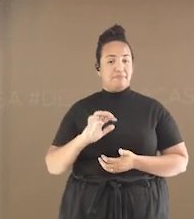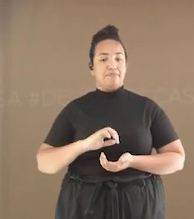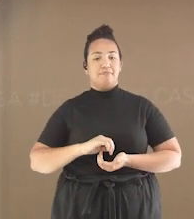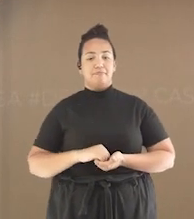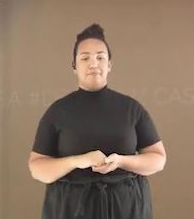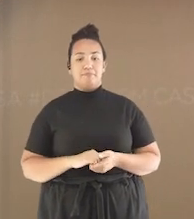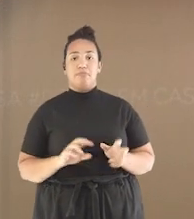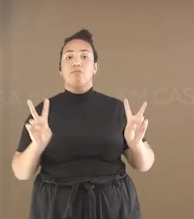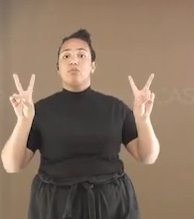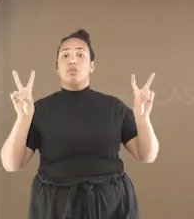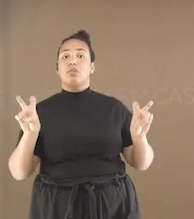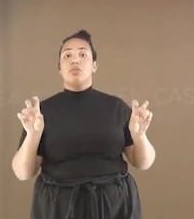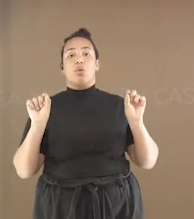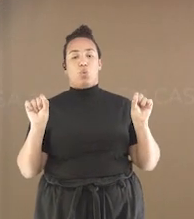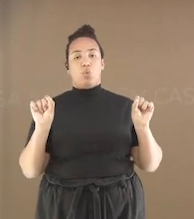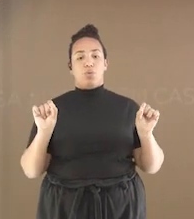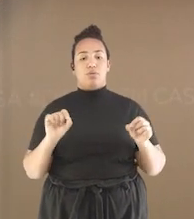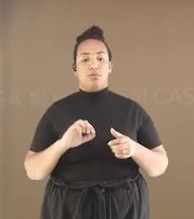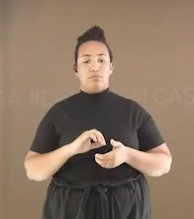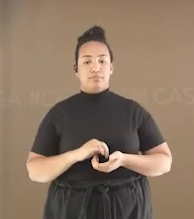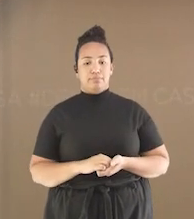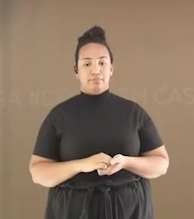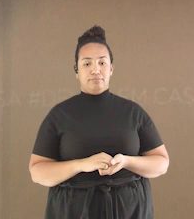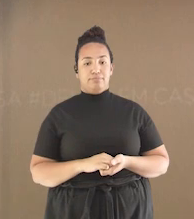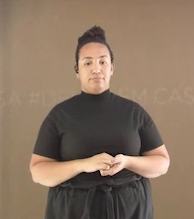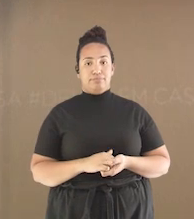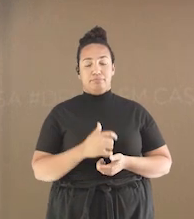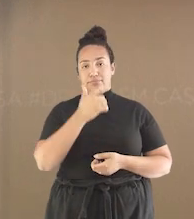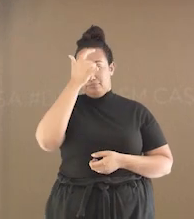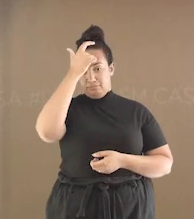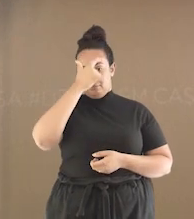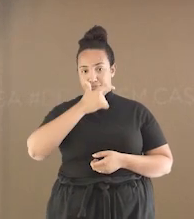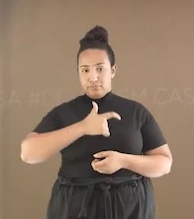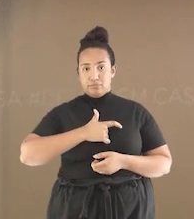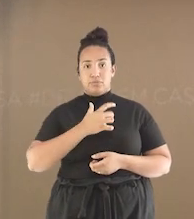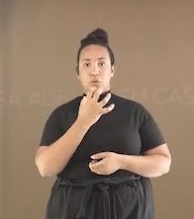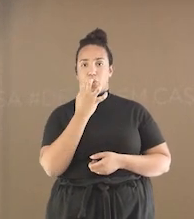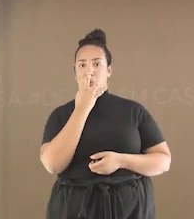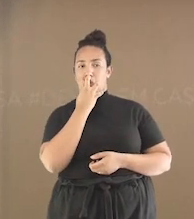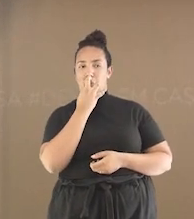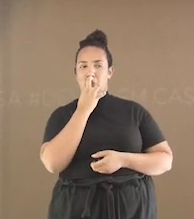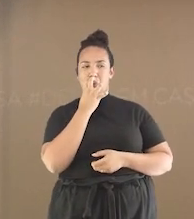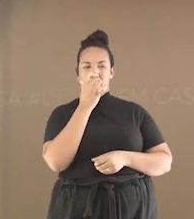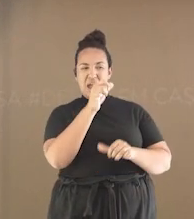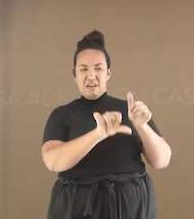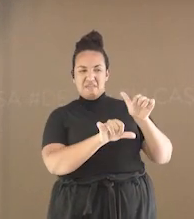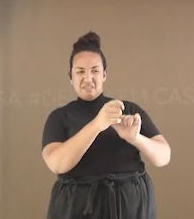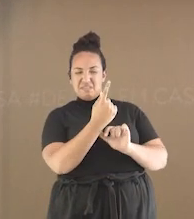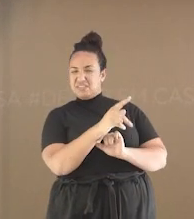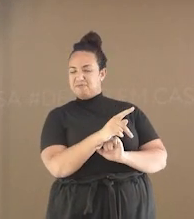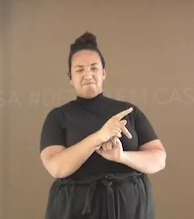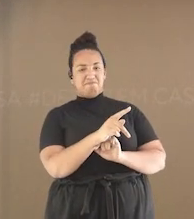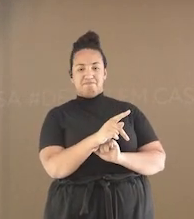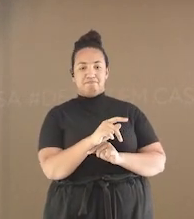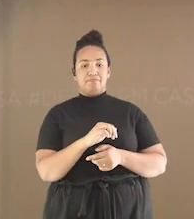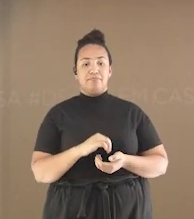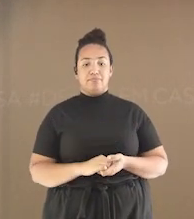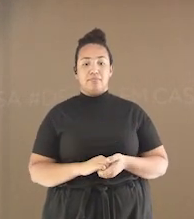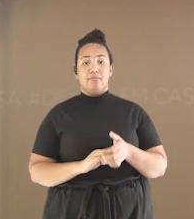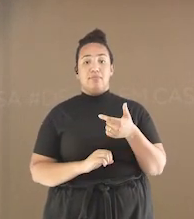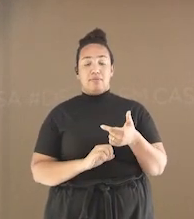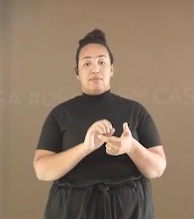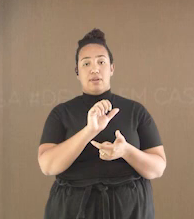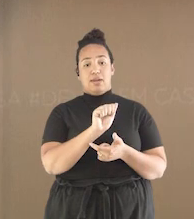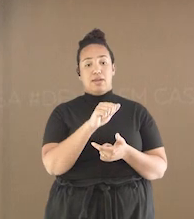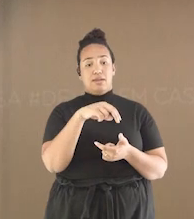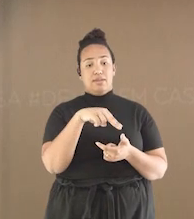O título diz assim: sou um cão, não sou seu analista. A palavra analista